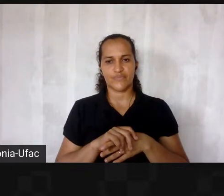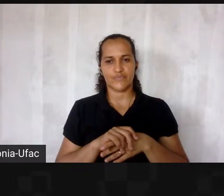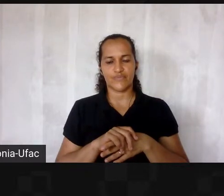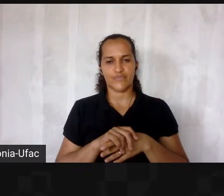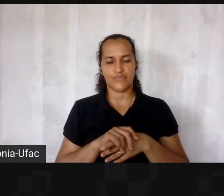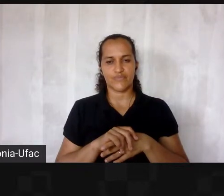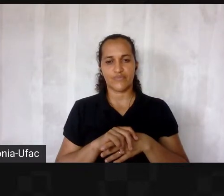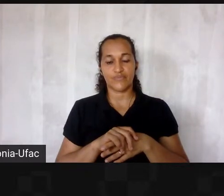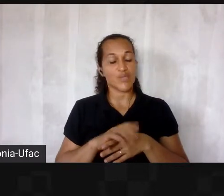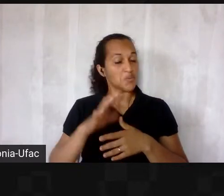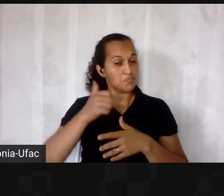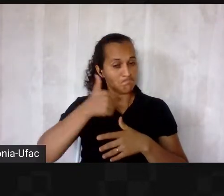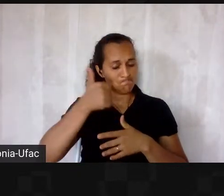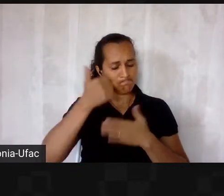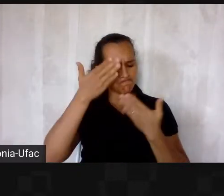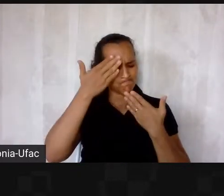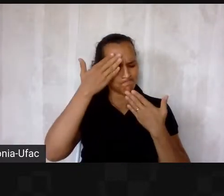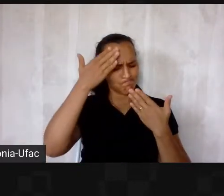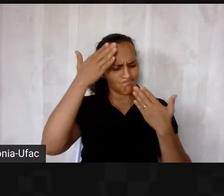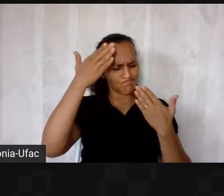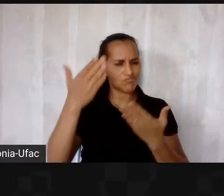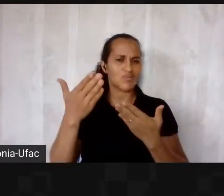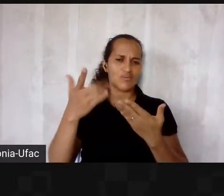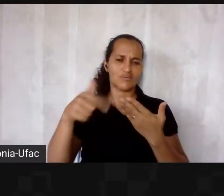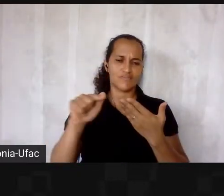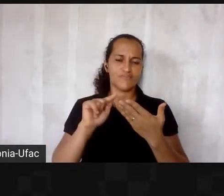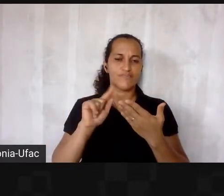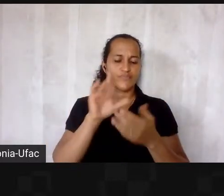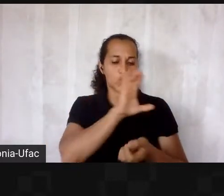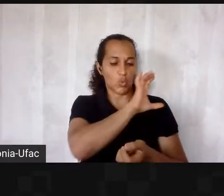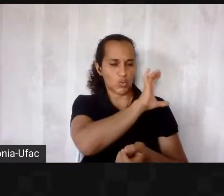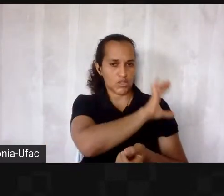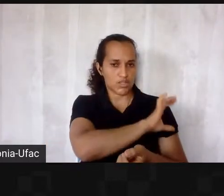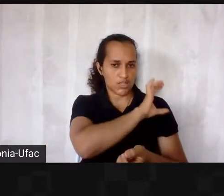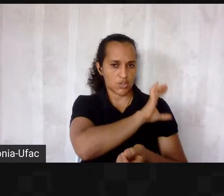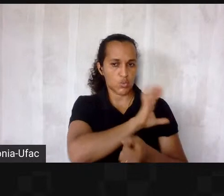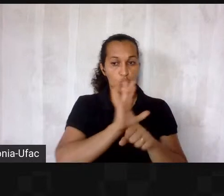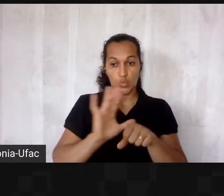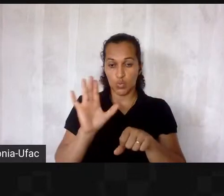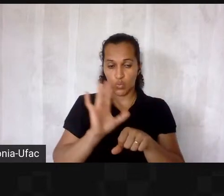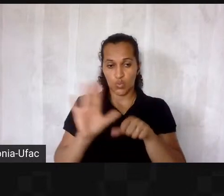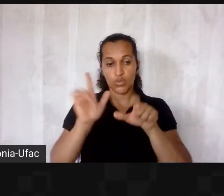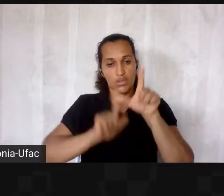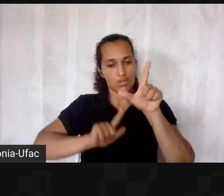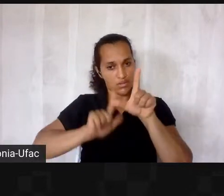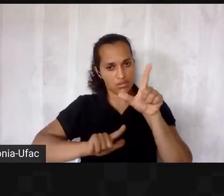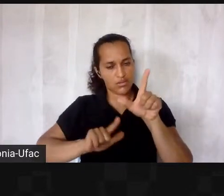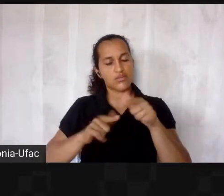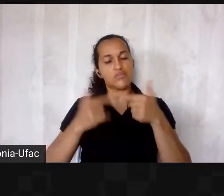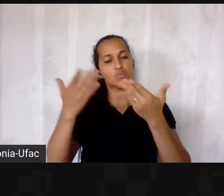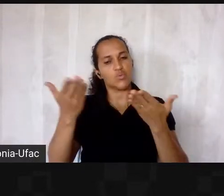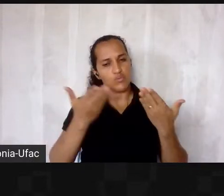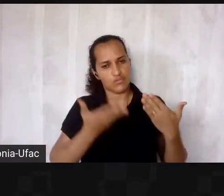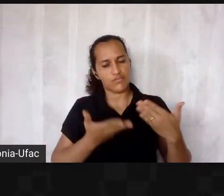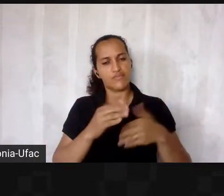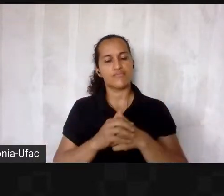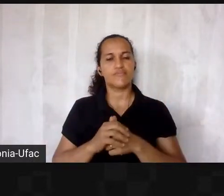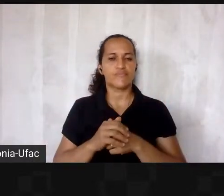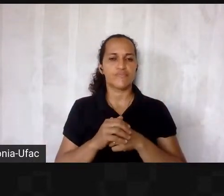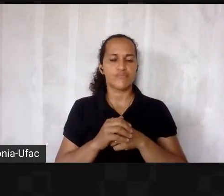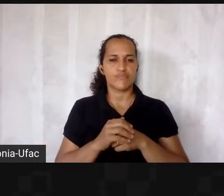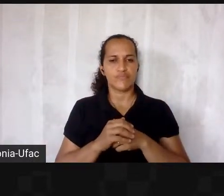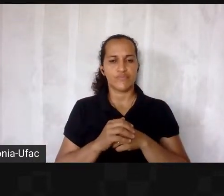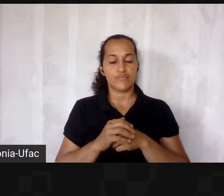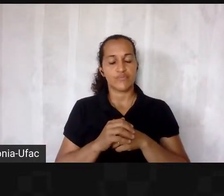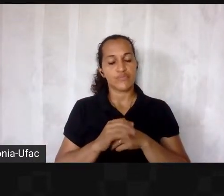gostaria de agradecer a coordenação do curso de letras pelo convite, em especial